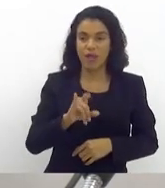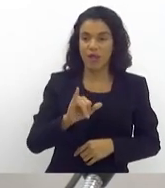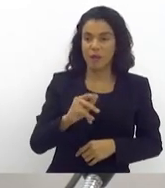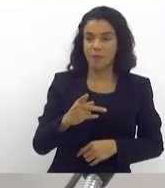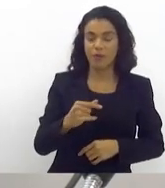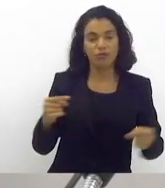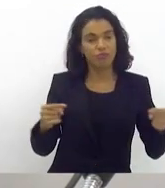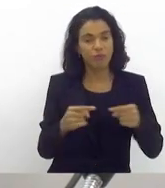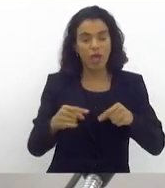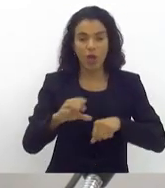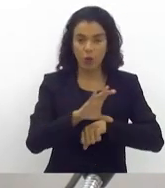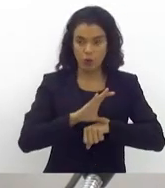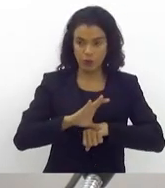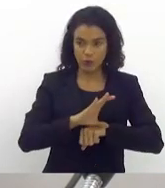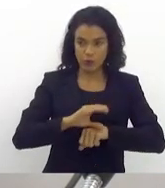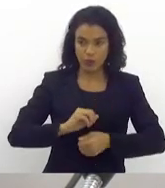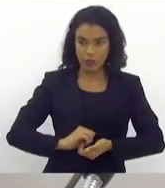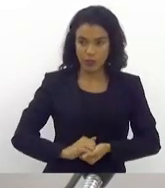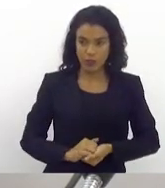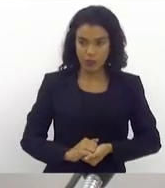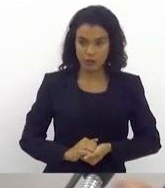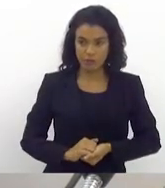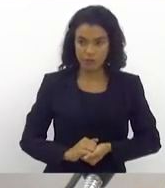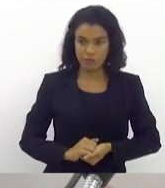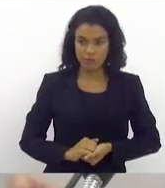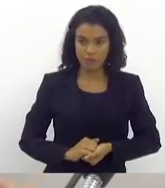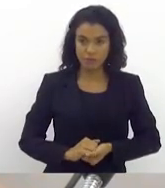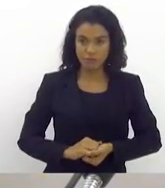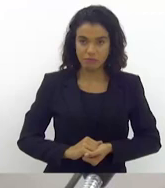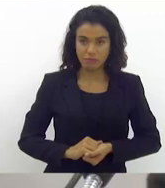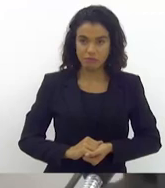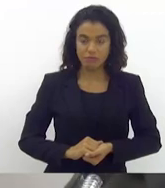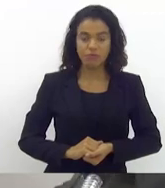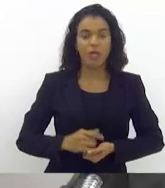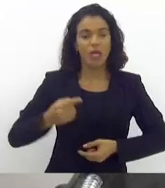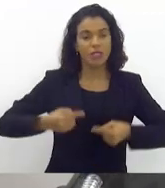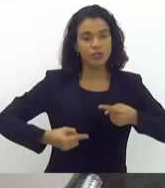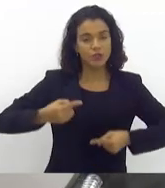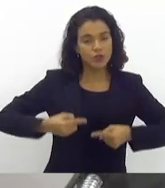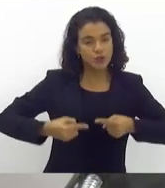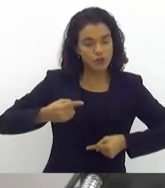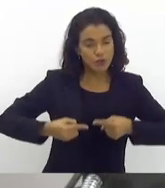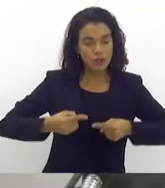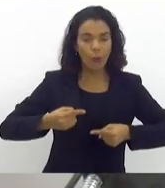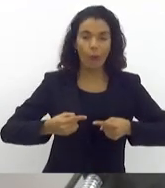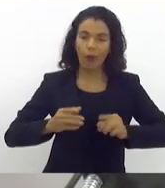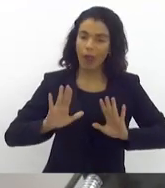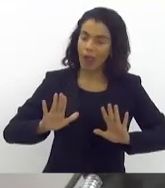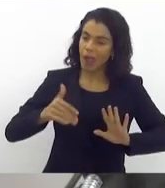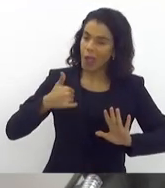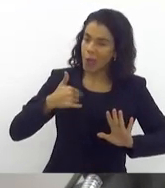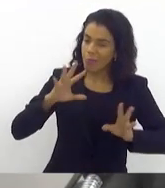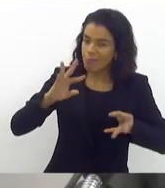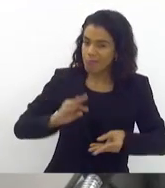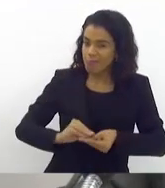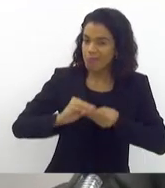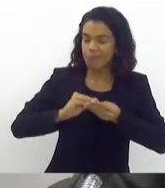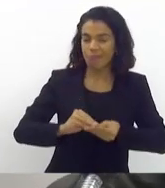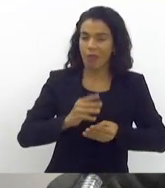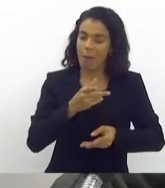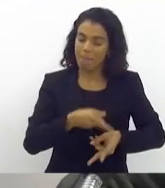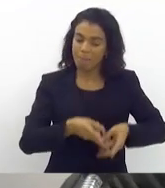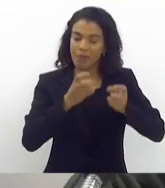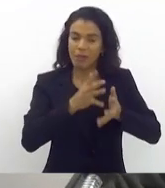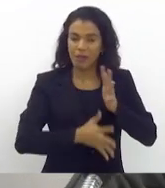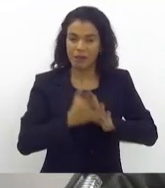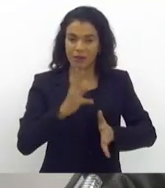pela constitucionalidade. No entanto, em discussão, eu suscito aqui uma eventual